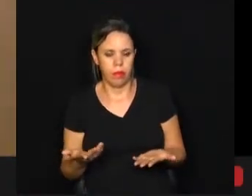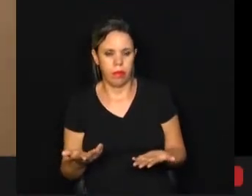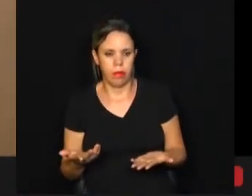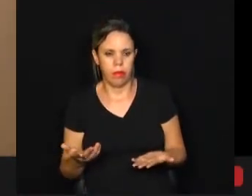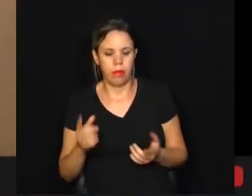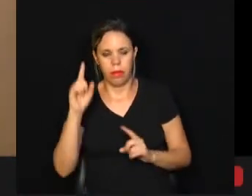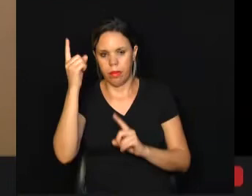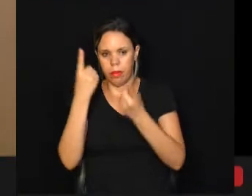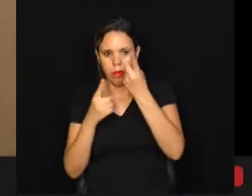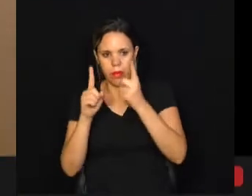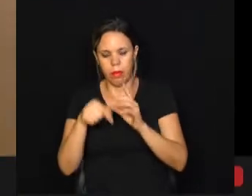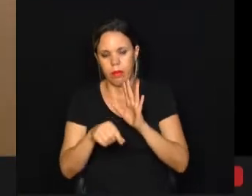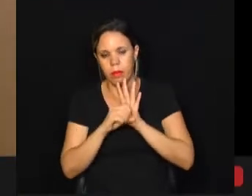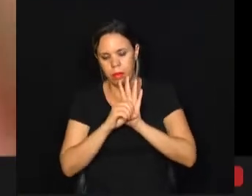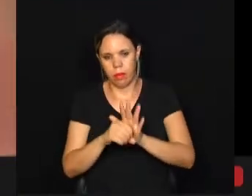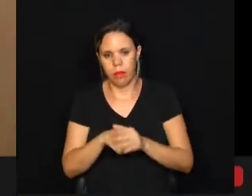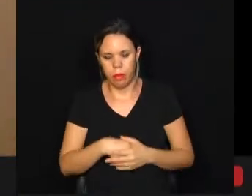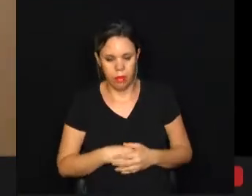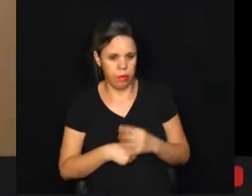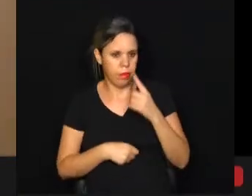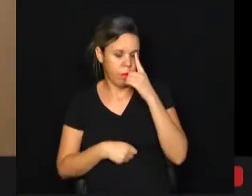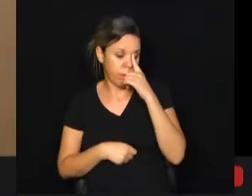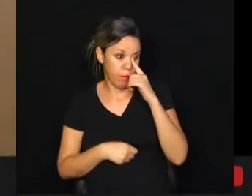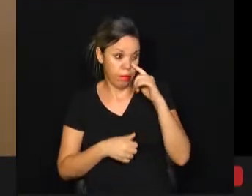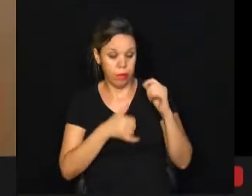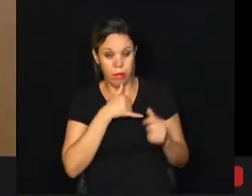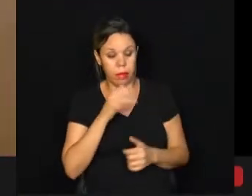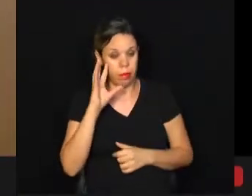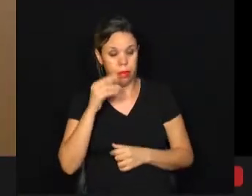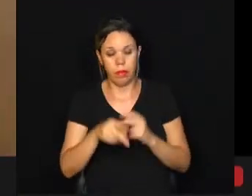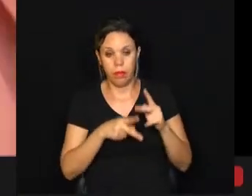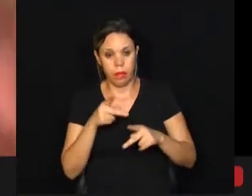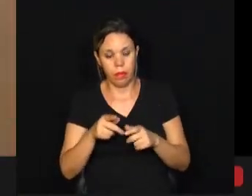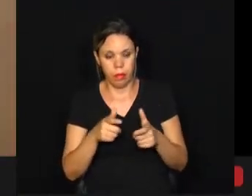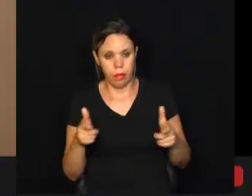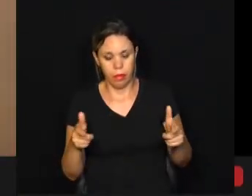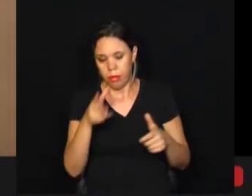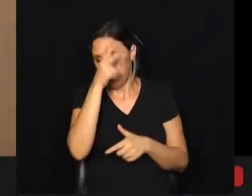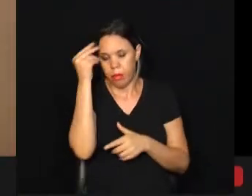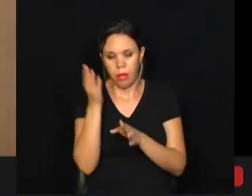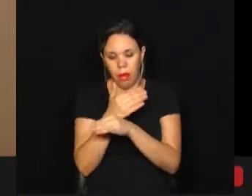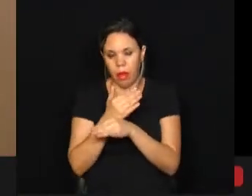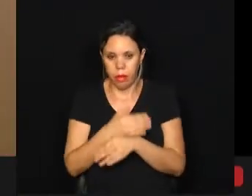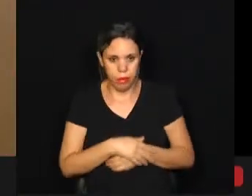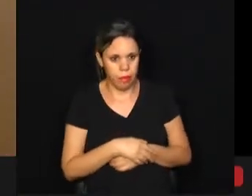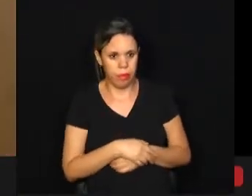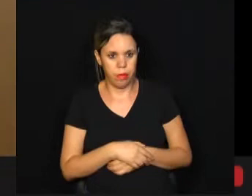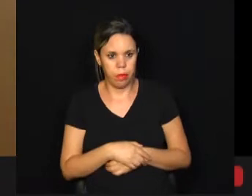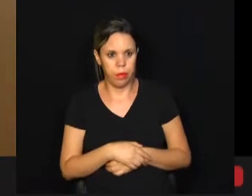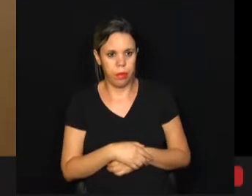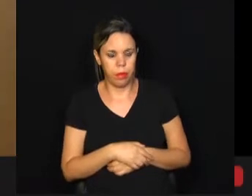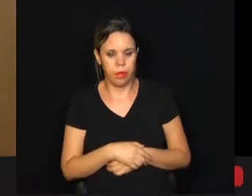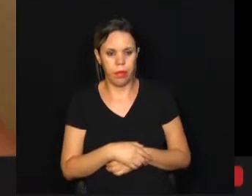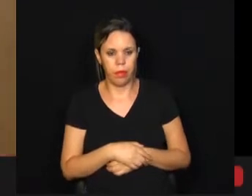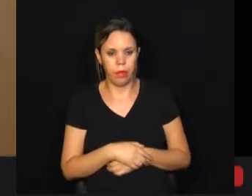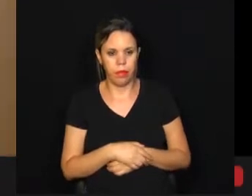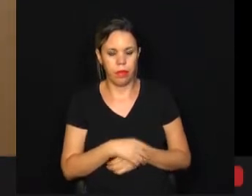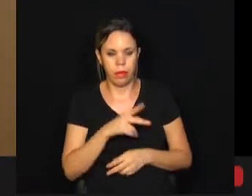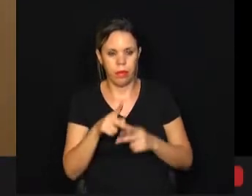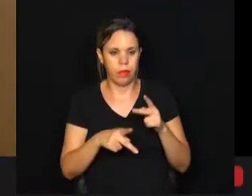um símbolo, né? Infelizmente, a gente entende que o popular é o bagunçado, a elite